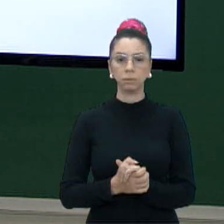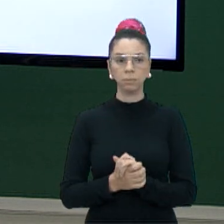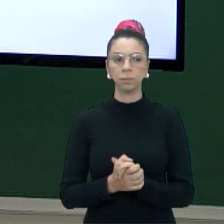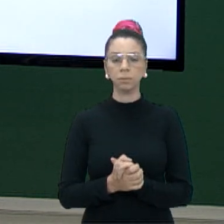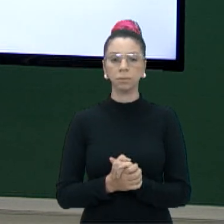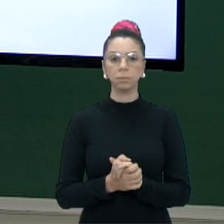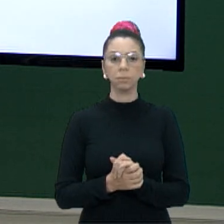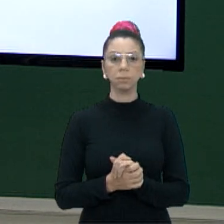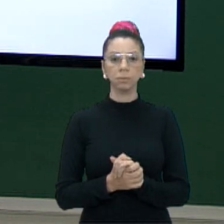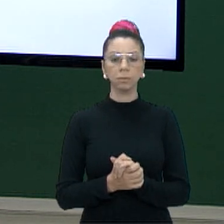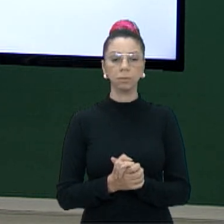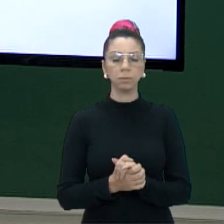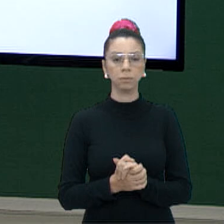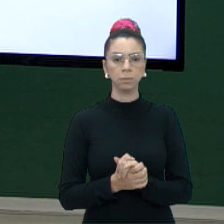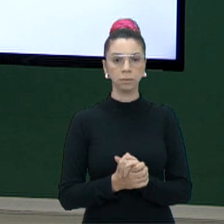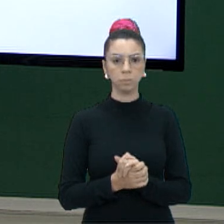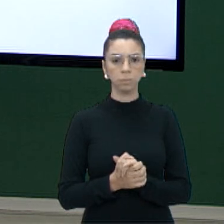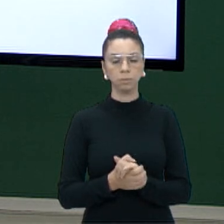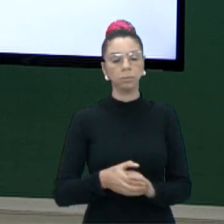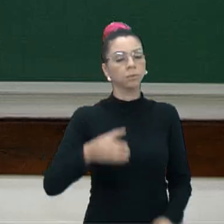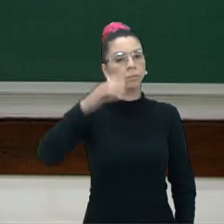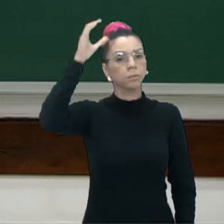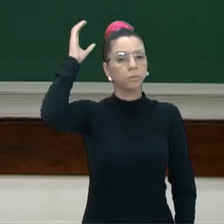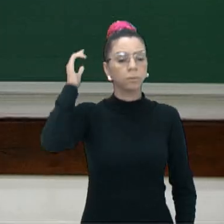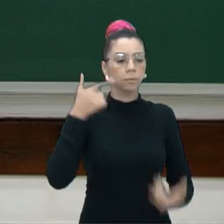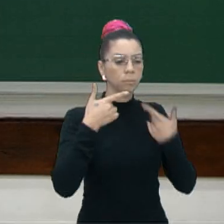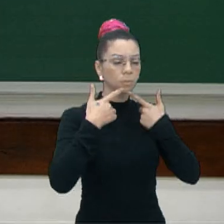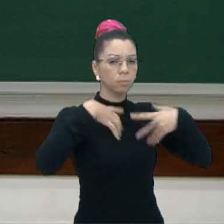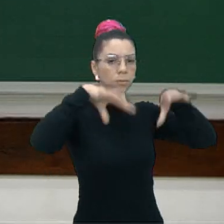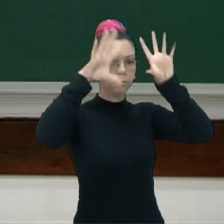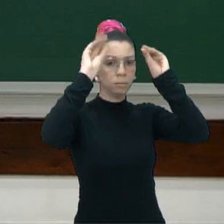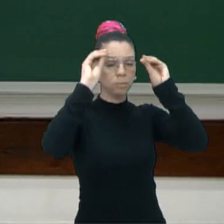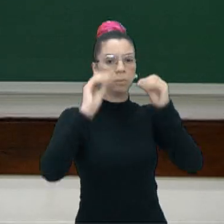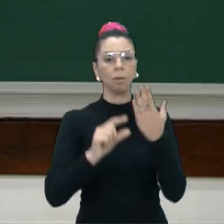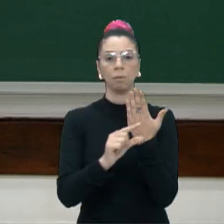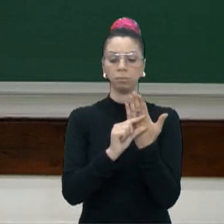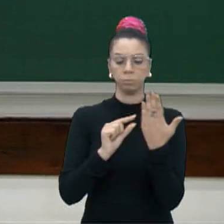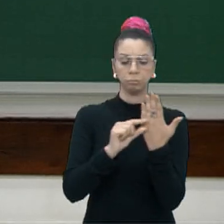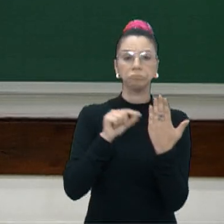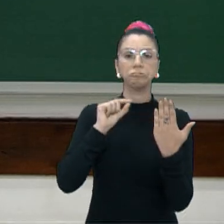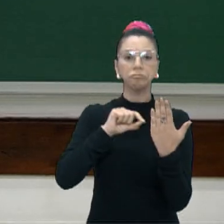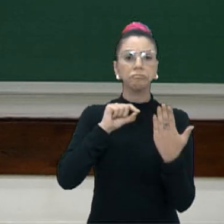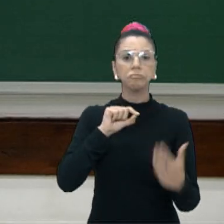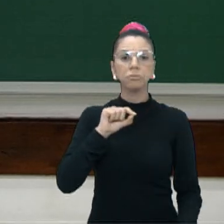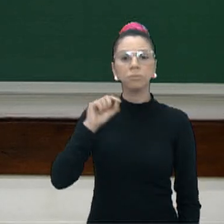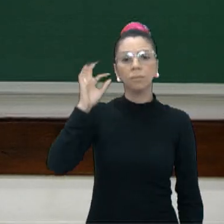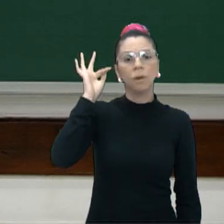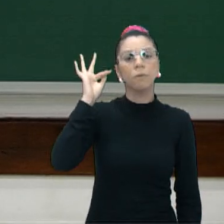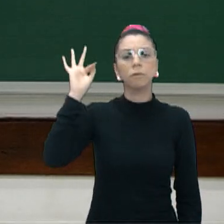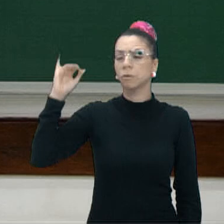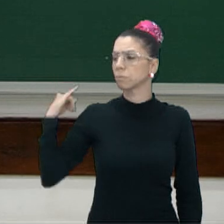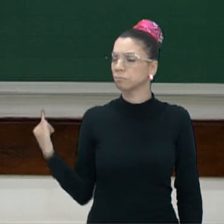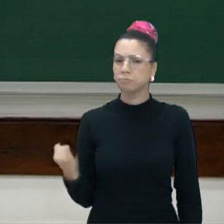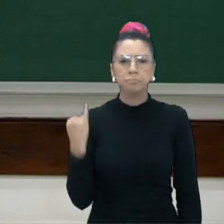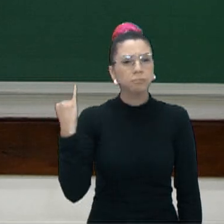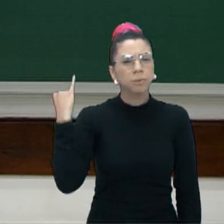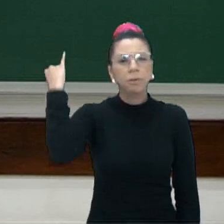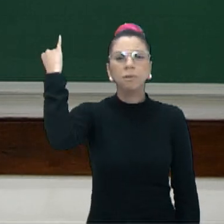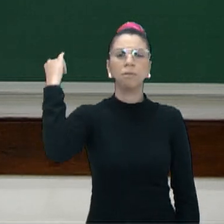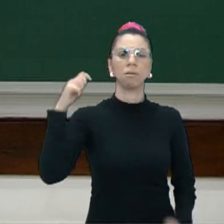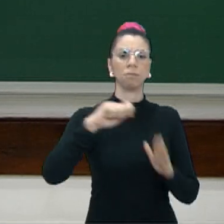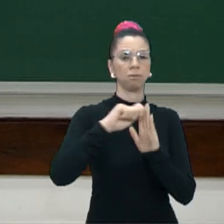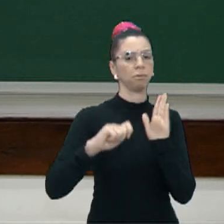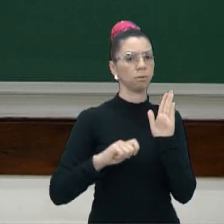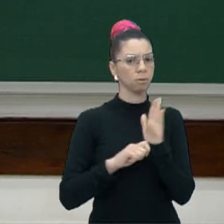Noam Chomsky e a linguagem. Chomsky é um filósofo muito importante na segunda metade do século